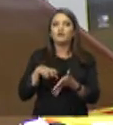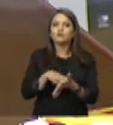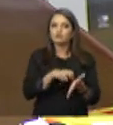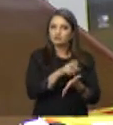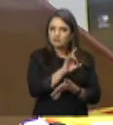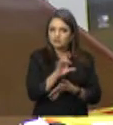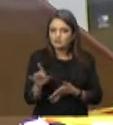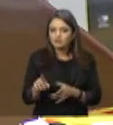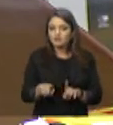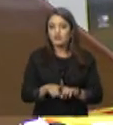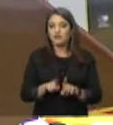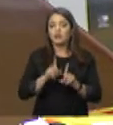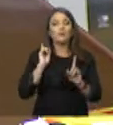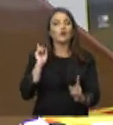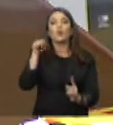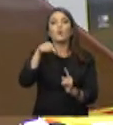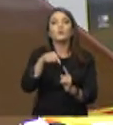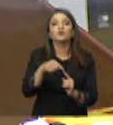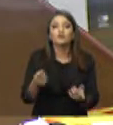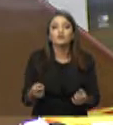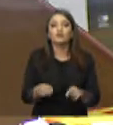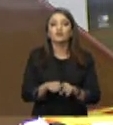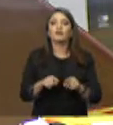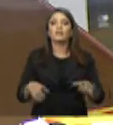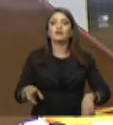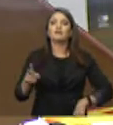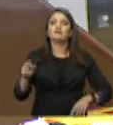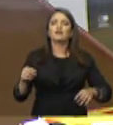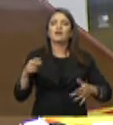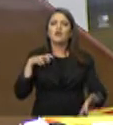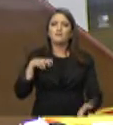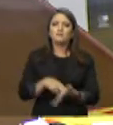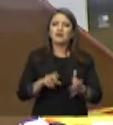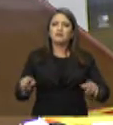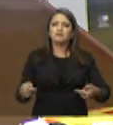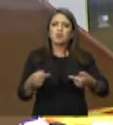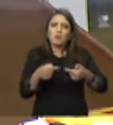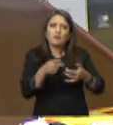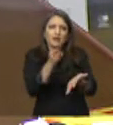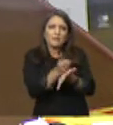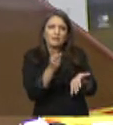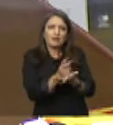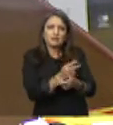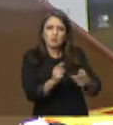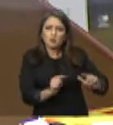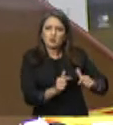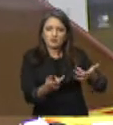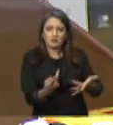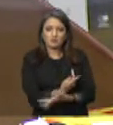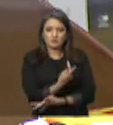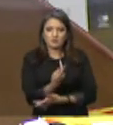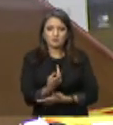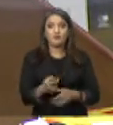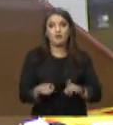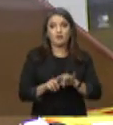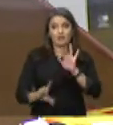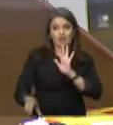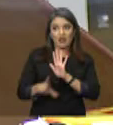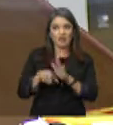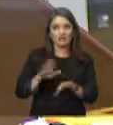Sanção e o da razoabilidade e proporcionalidade da pena assim como a retroação da lei sancionadora mais benéfica